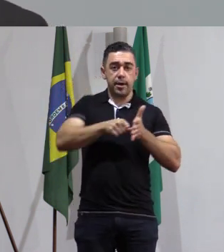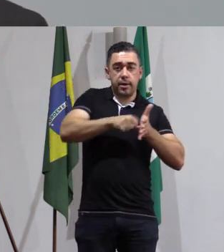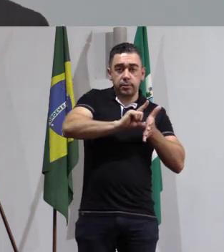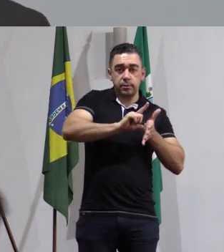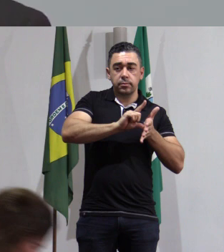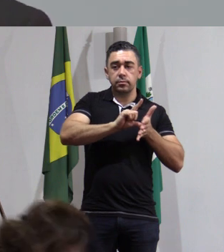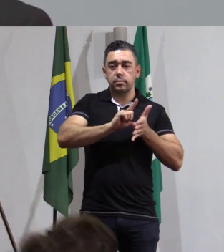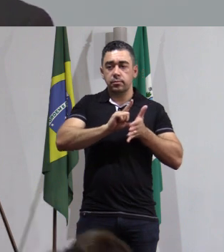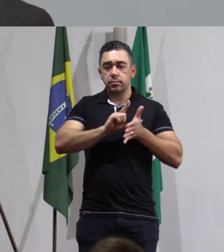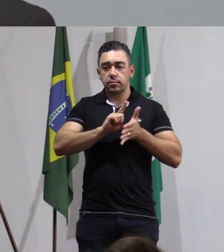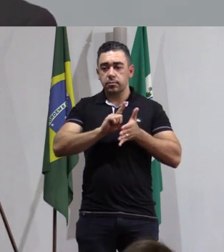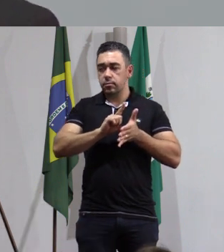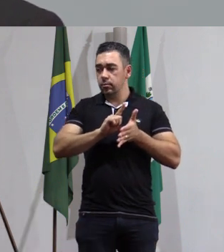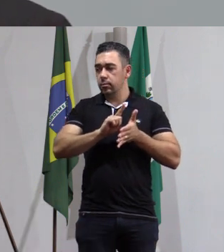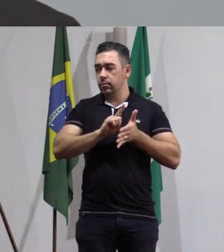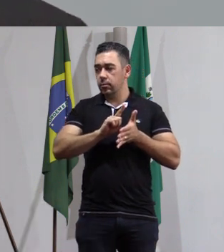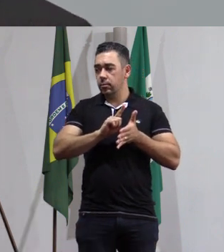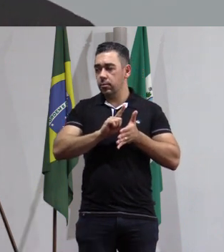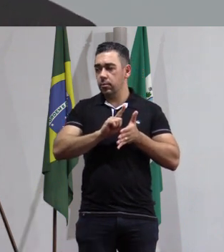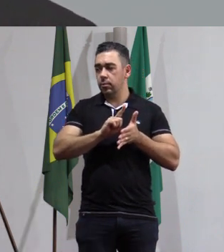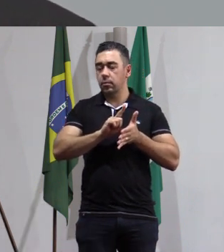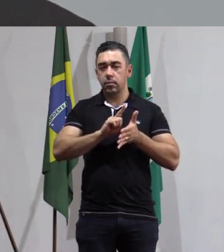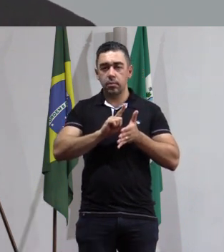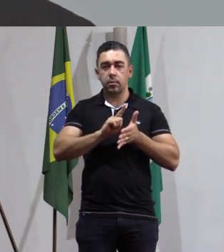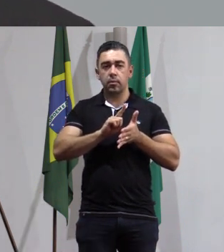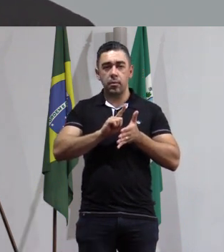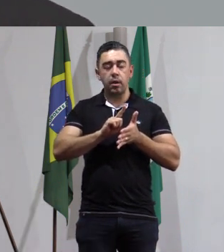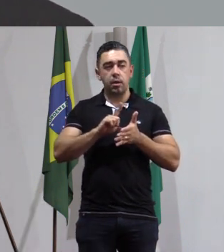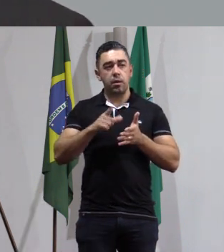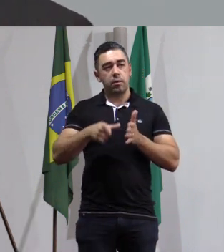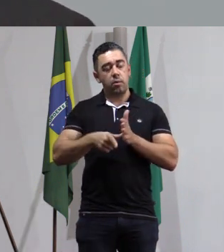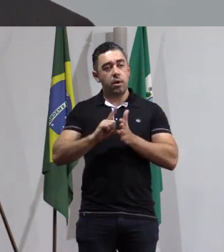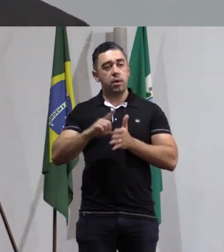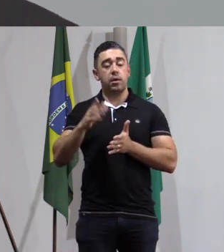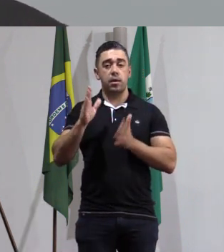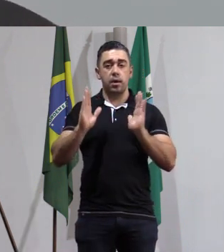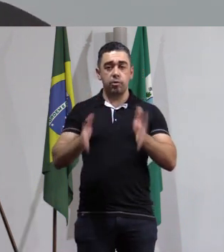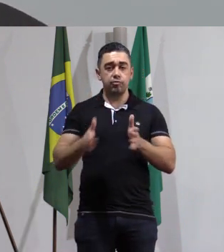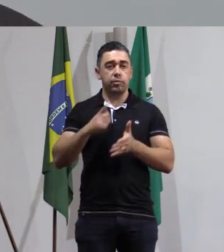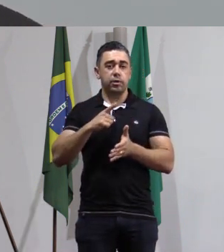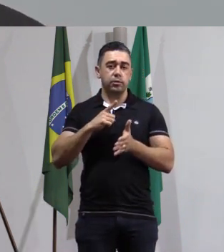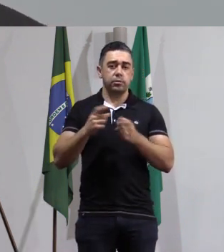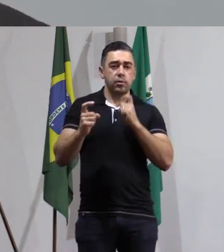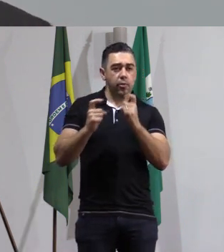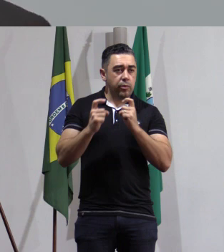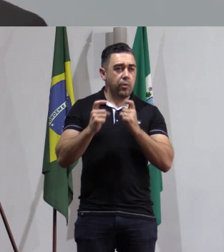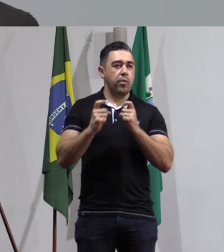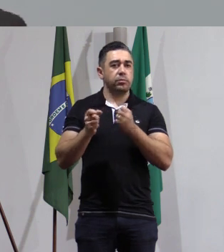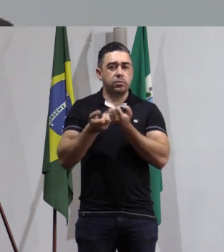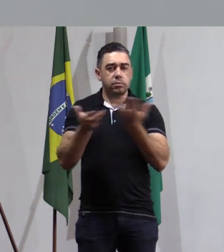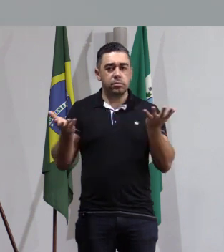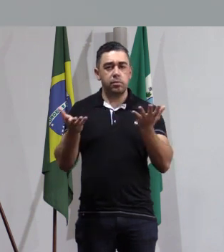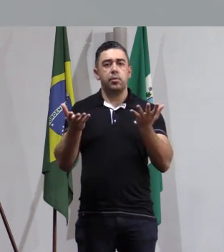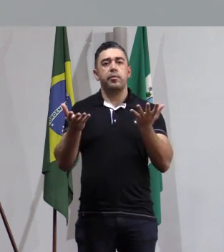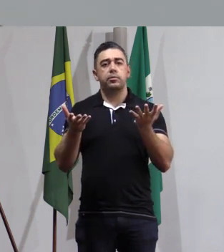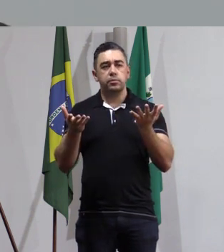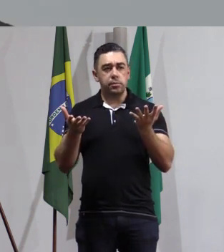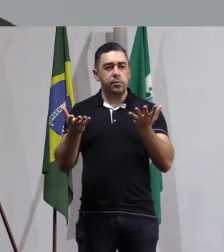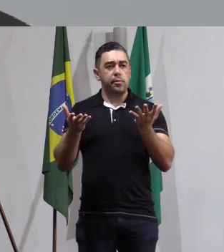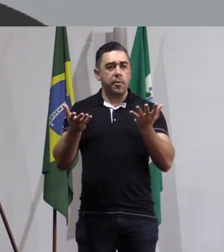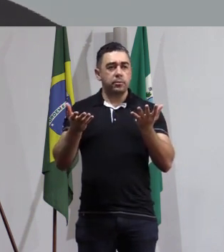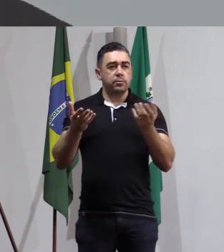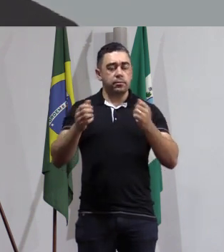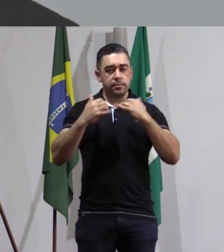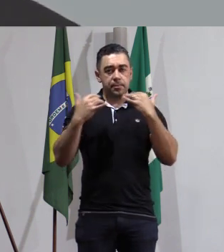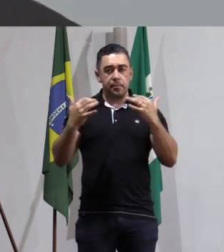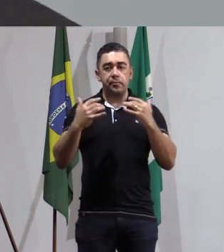final da consulta pública. Então, certamente, deixaremos esse Conselho Universitário não mais para o dia 6, mas mais adiante,